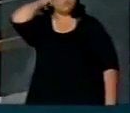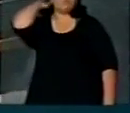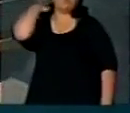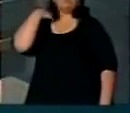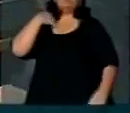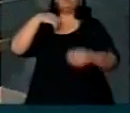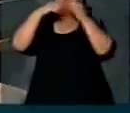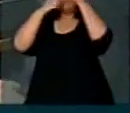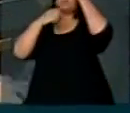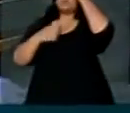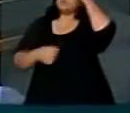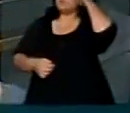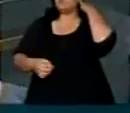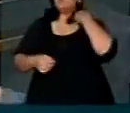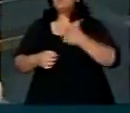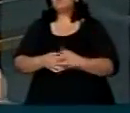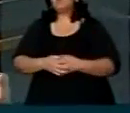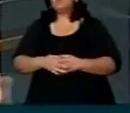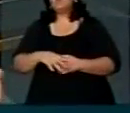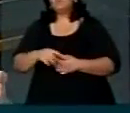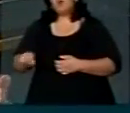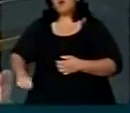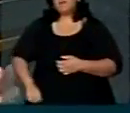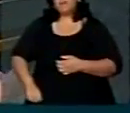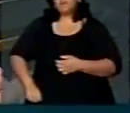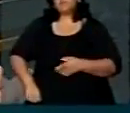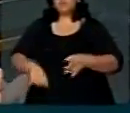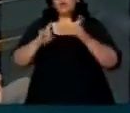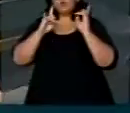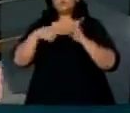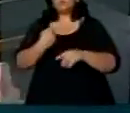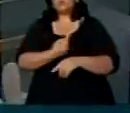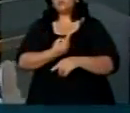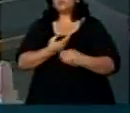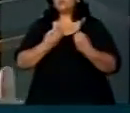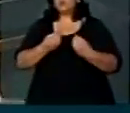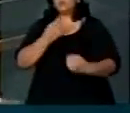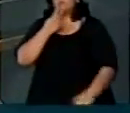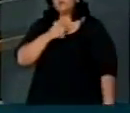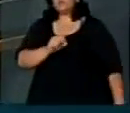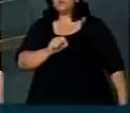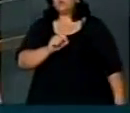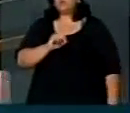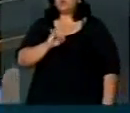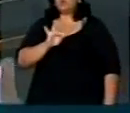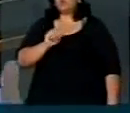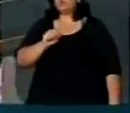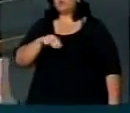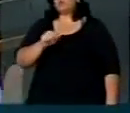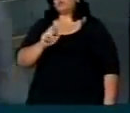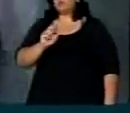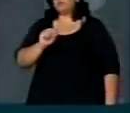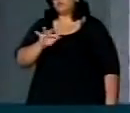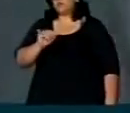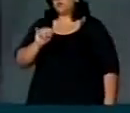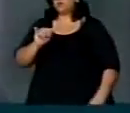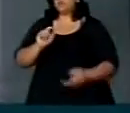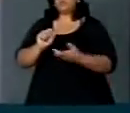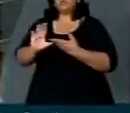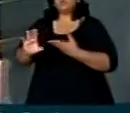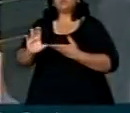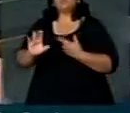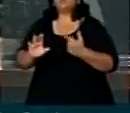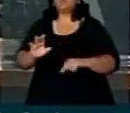nossas embaixadas. Nós lemos na imprensa que o Itamaraty não tem recebido os repasses para manter as embaixadas